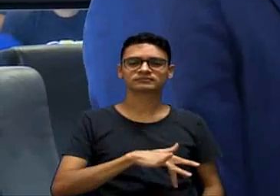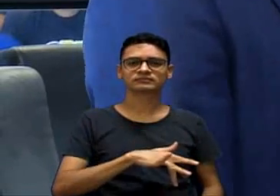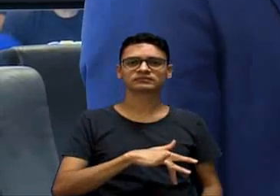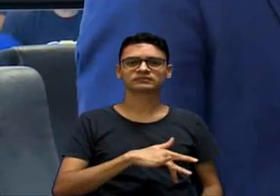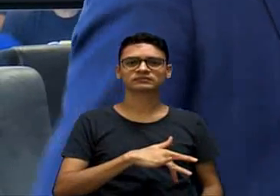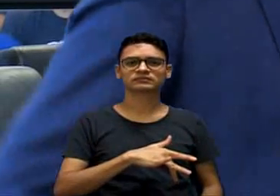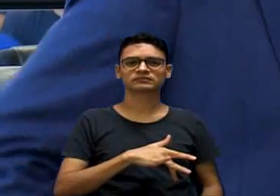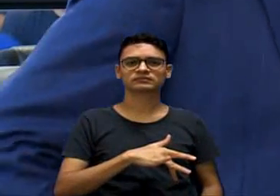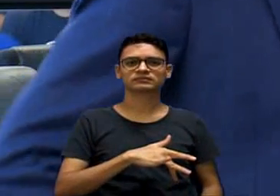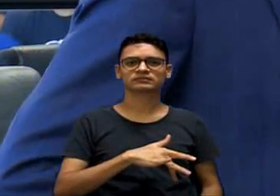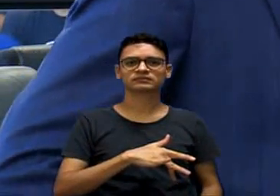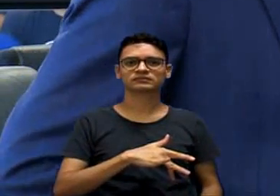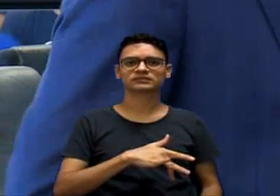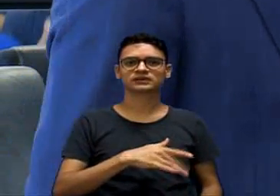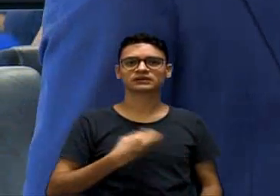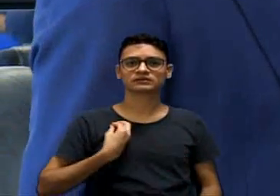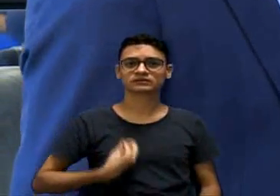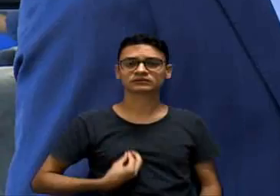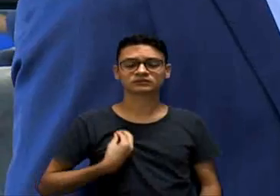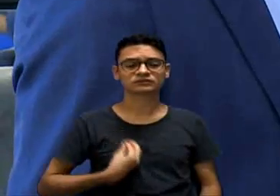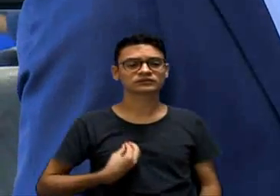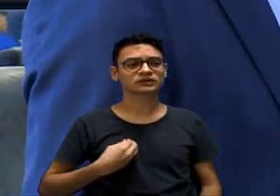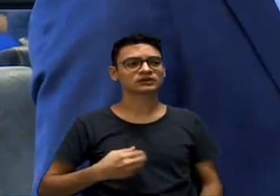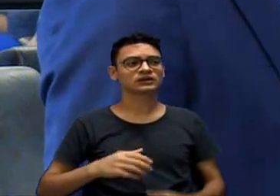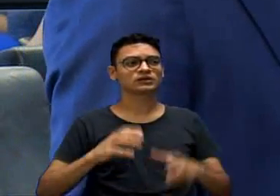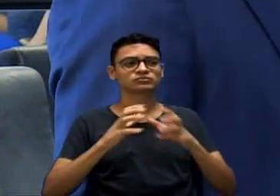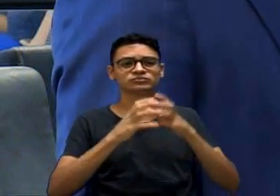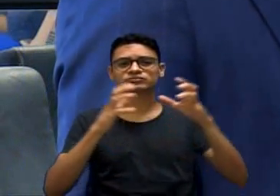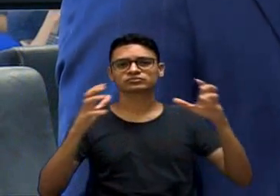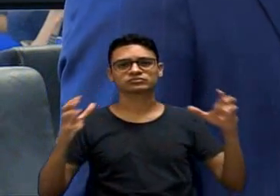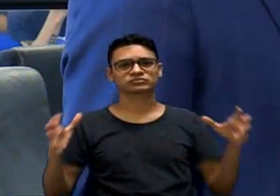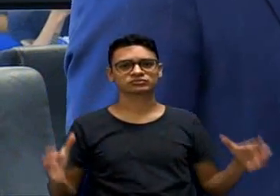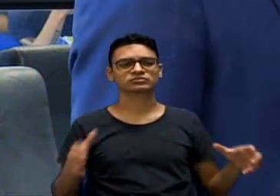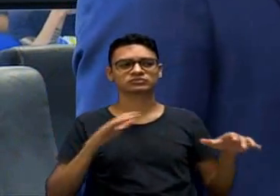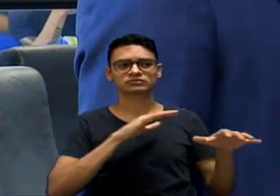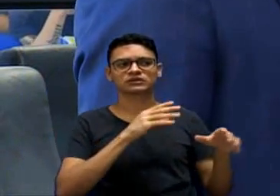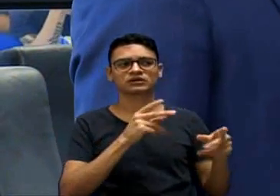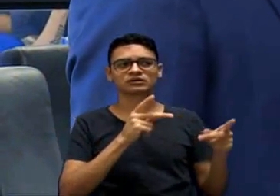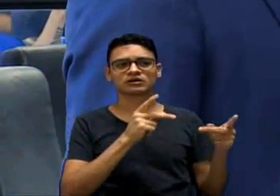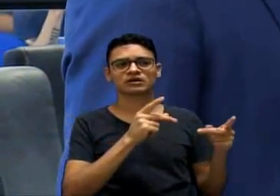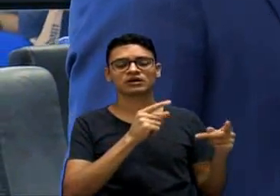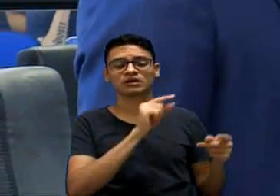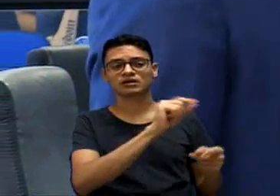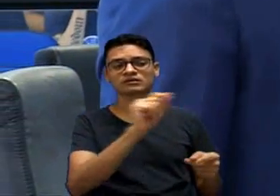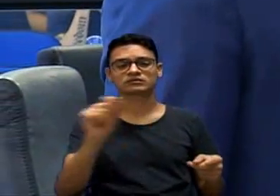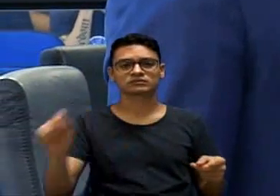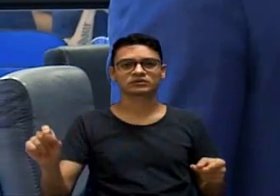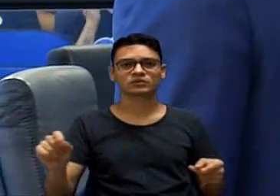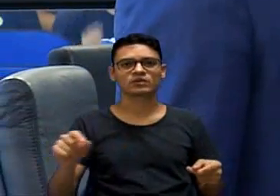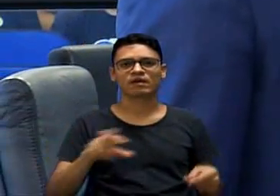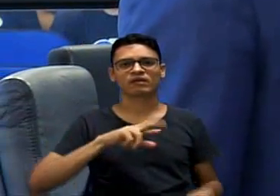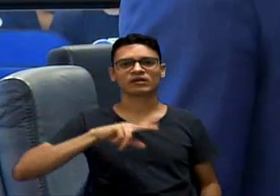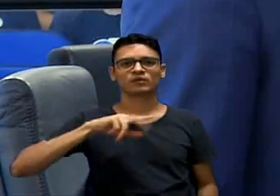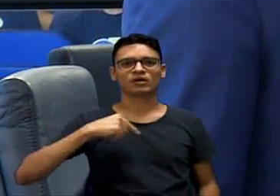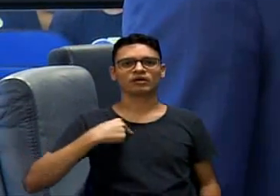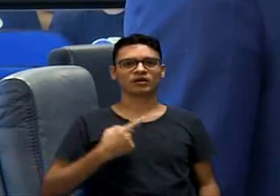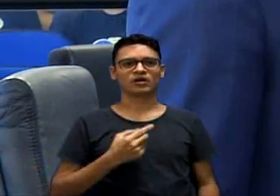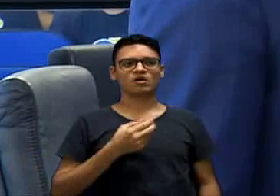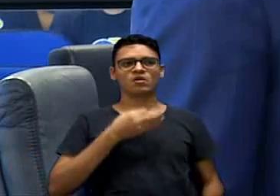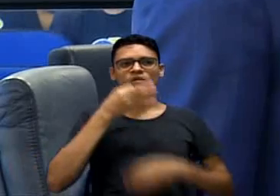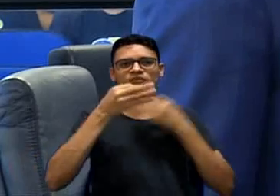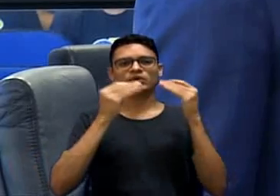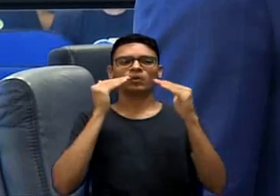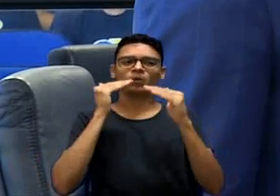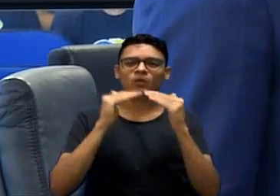acompanhasse as nossas vidas em todos os momentos. Não é porque nós temos o nosso posicionamento contrário